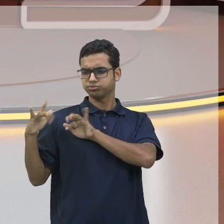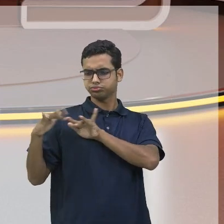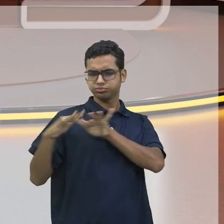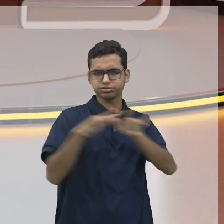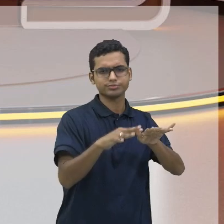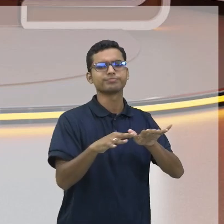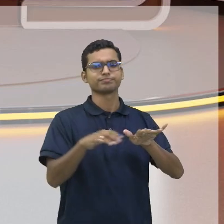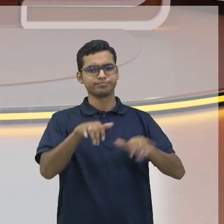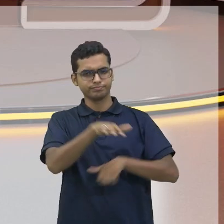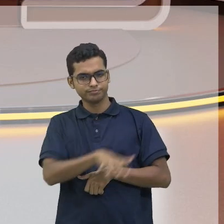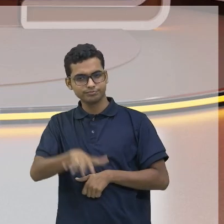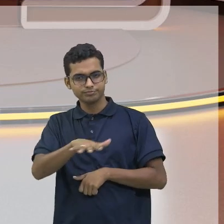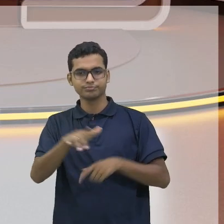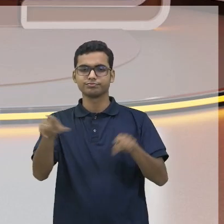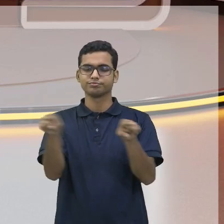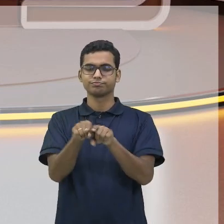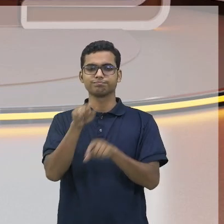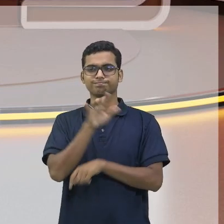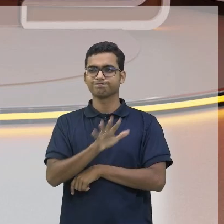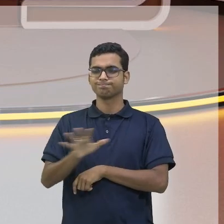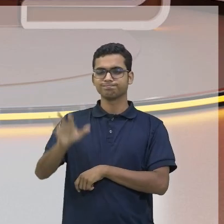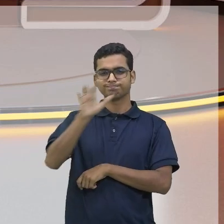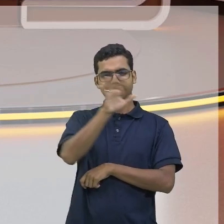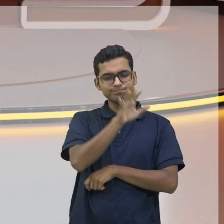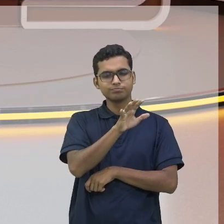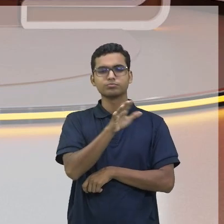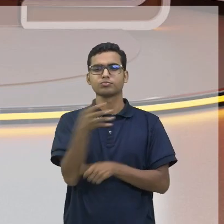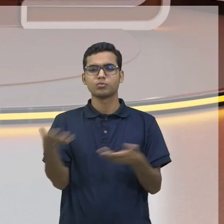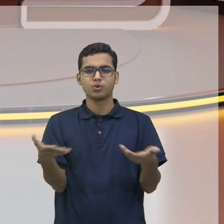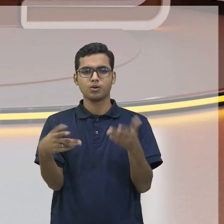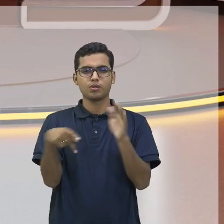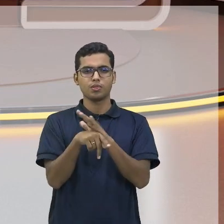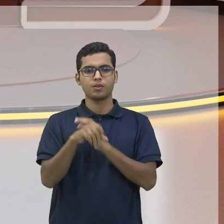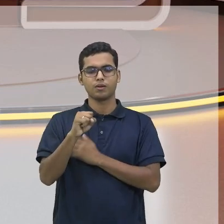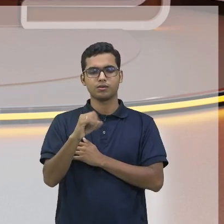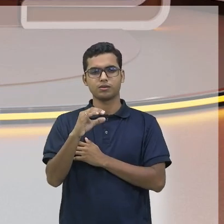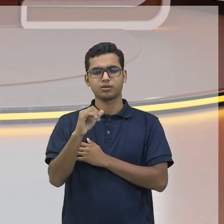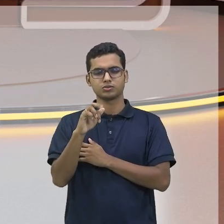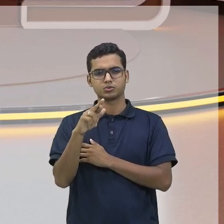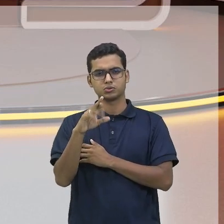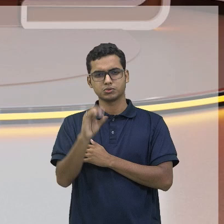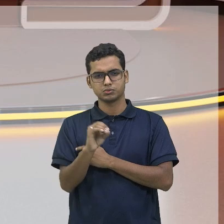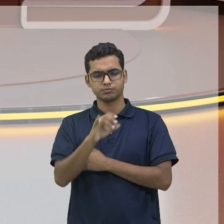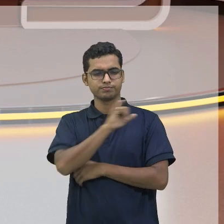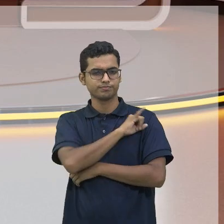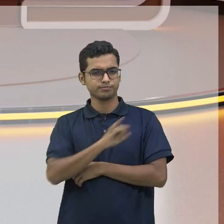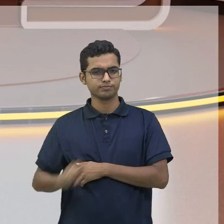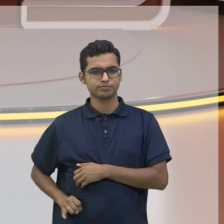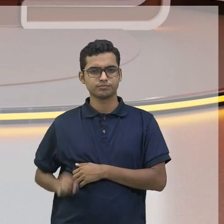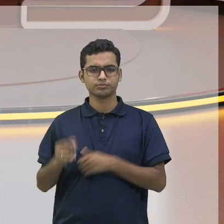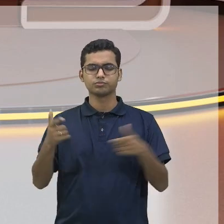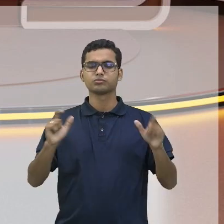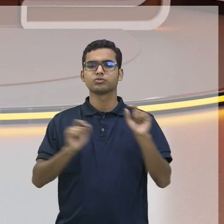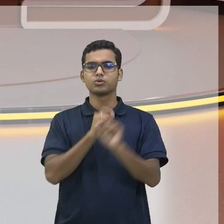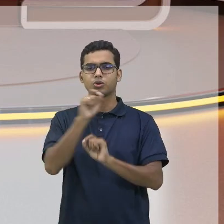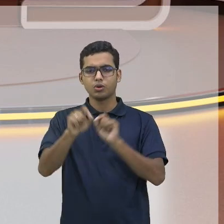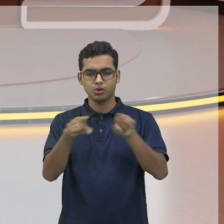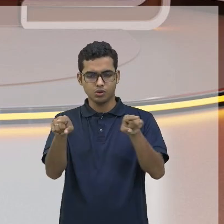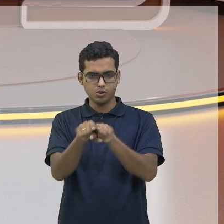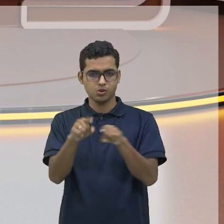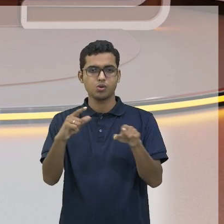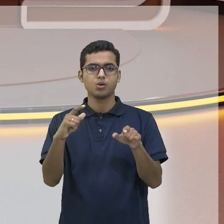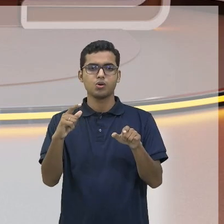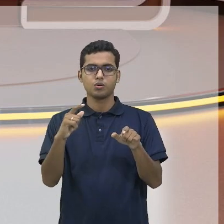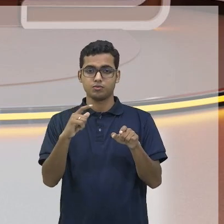tá certo? Novamente agora esse Sacro Império Romano Germânico. E nós temos, então, a invasão ligada